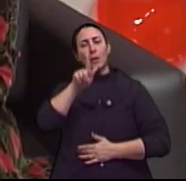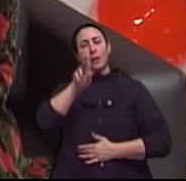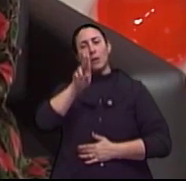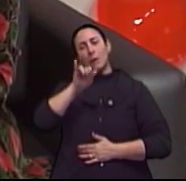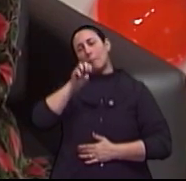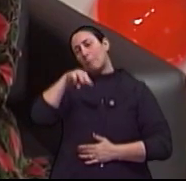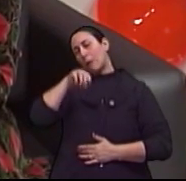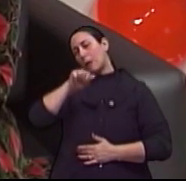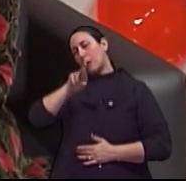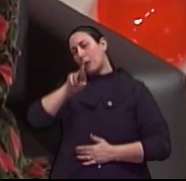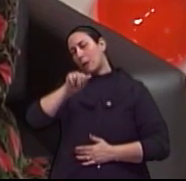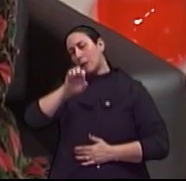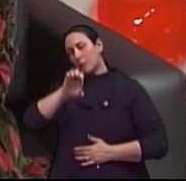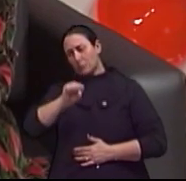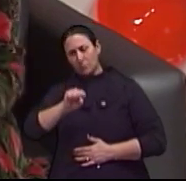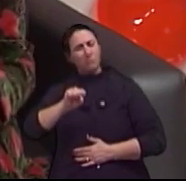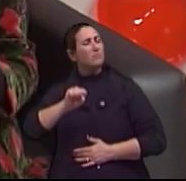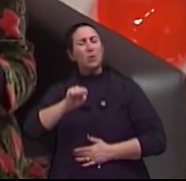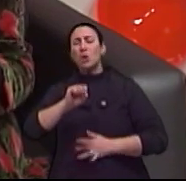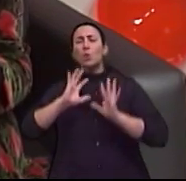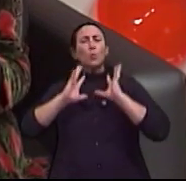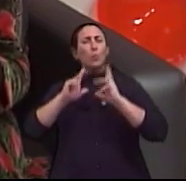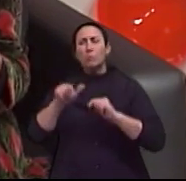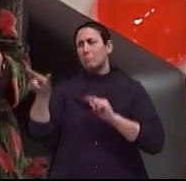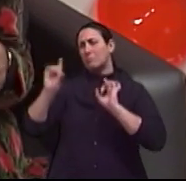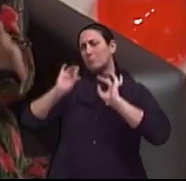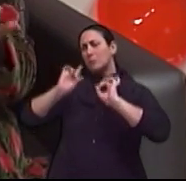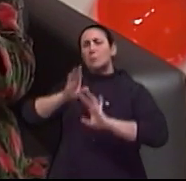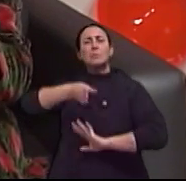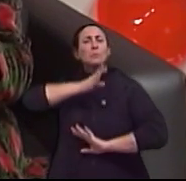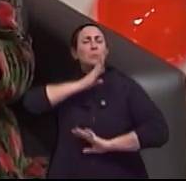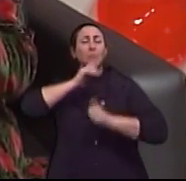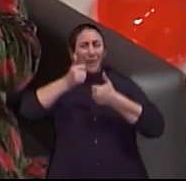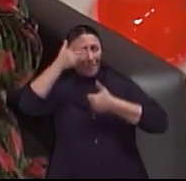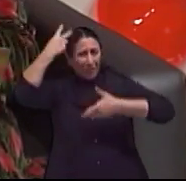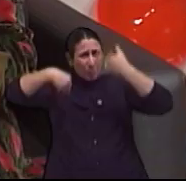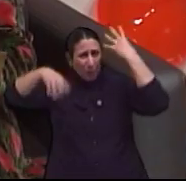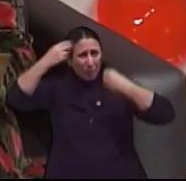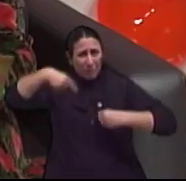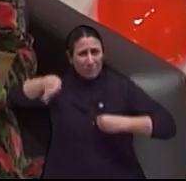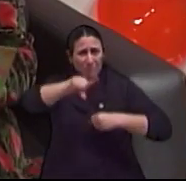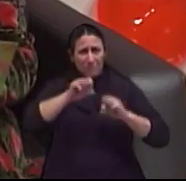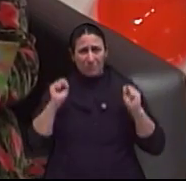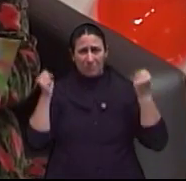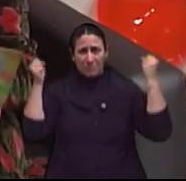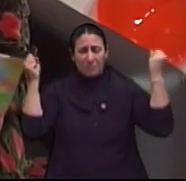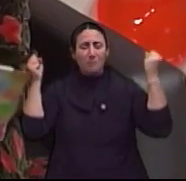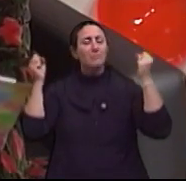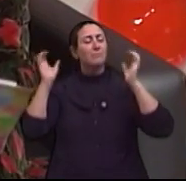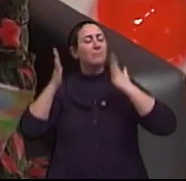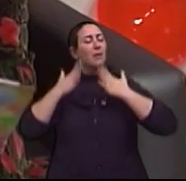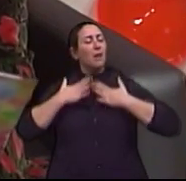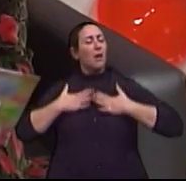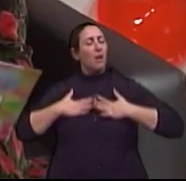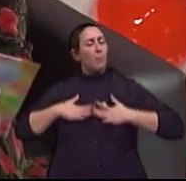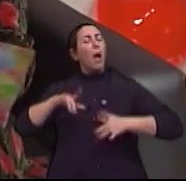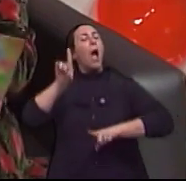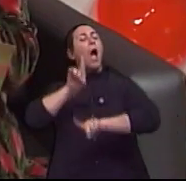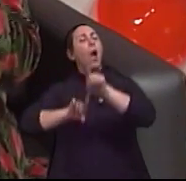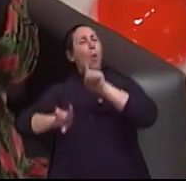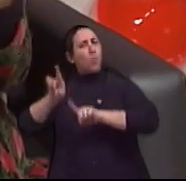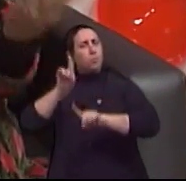especialista nada que a gente possa se desesperar tá caindo o cabelo tem volta pra maioria dos